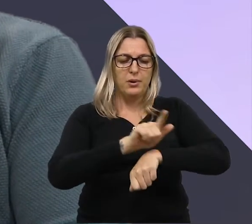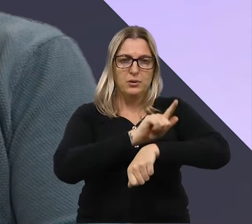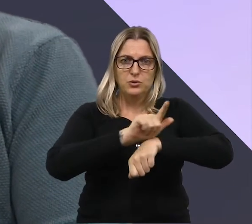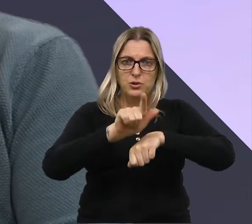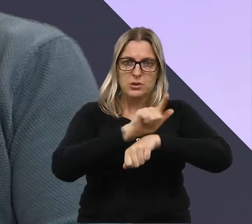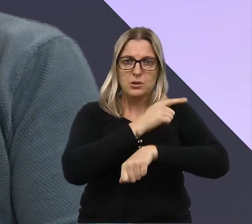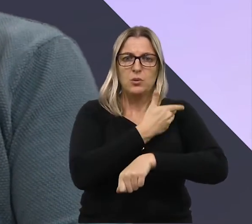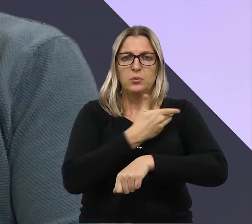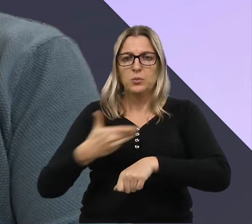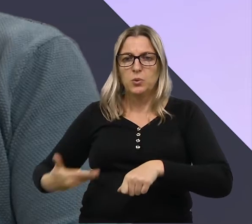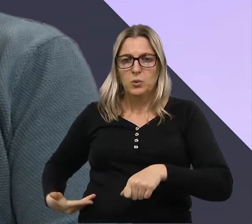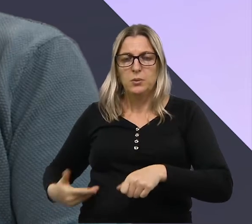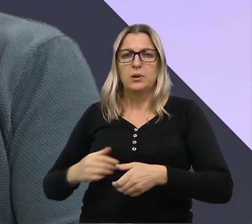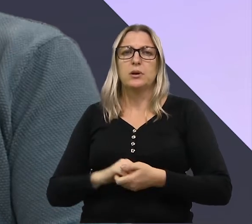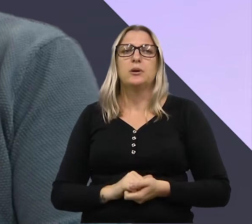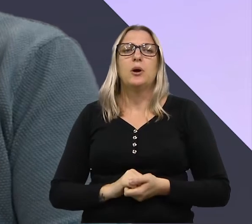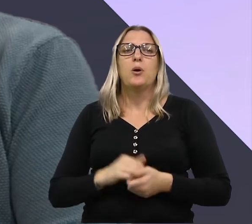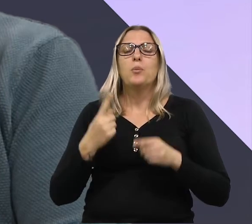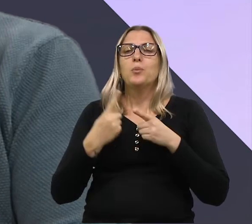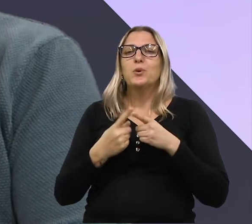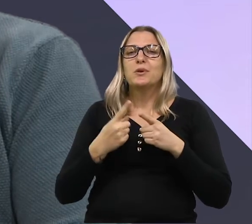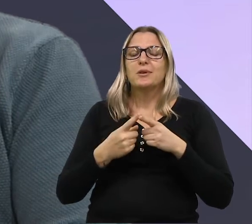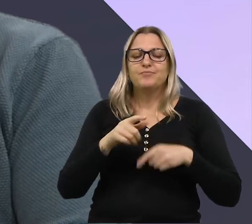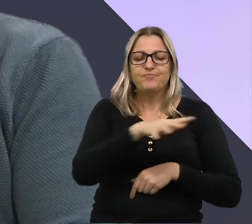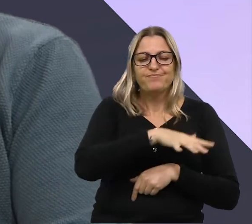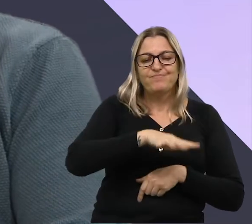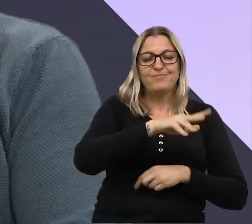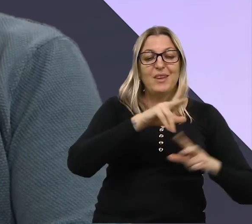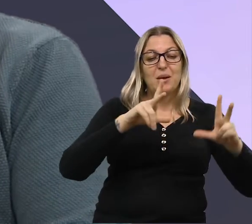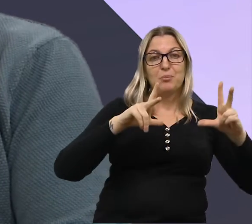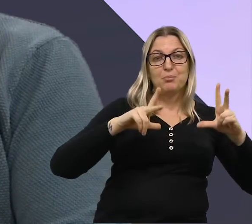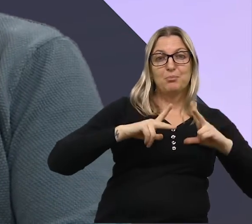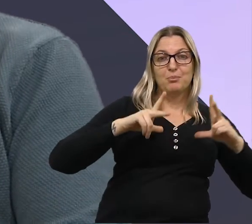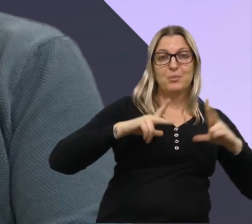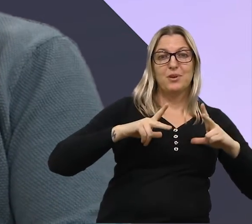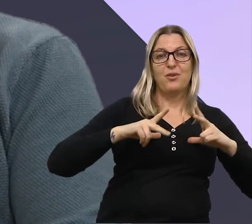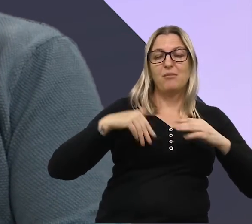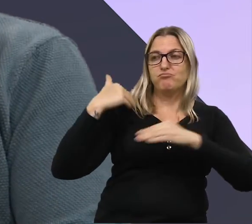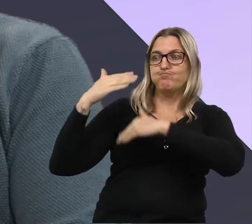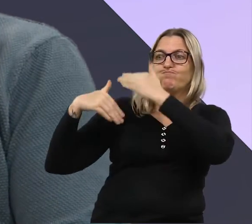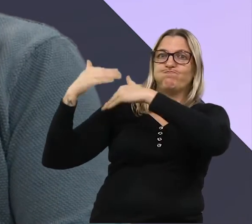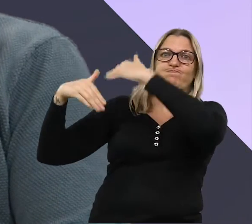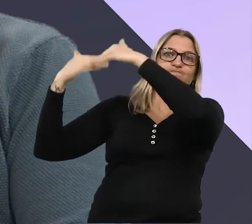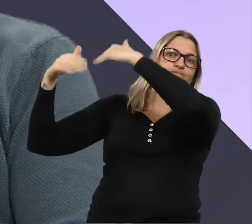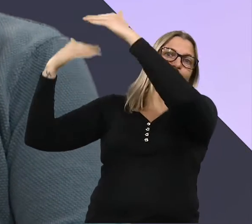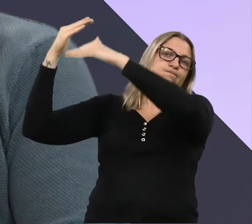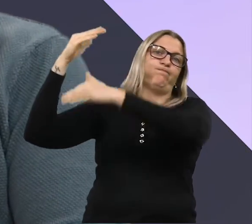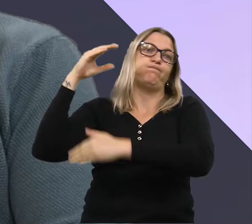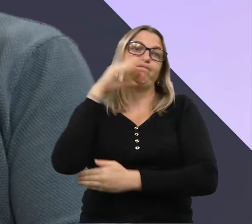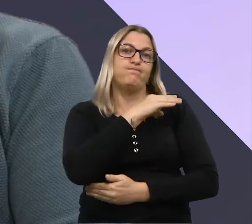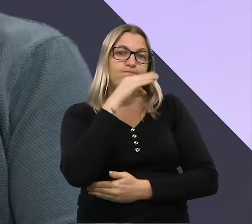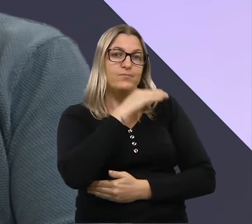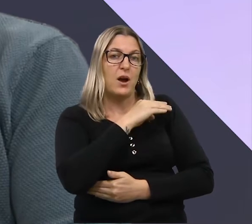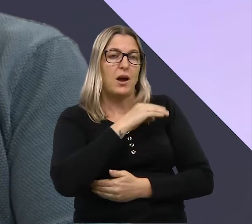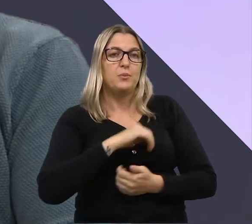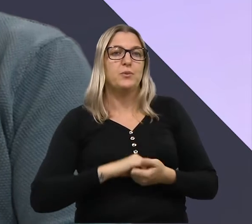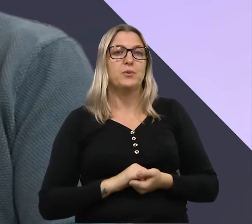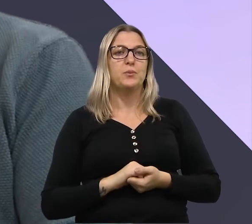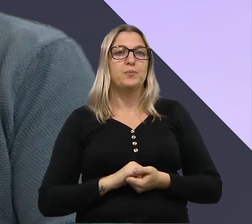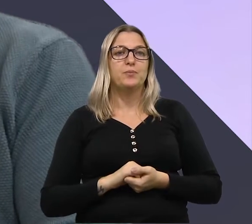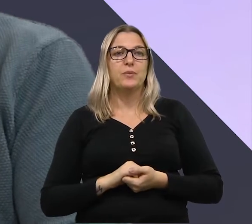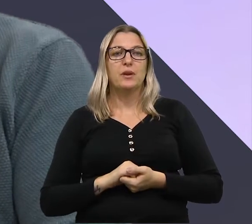Se tu fizer uma análise tu ver a iniciativa privada avançando né numa uma velocidade é